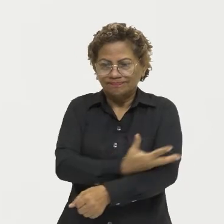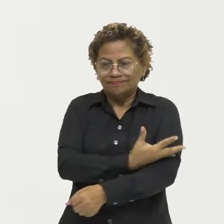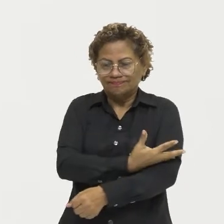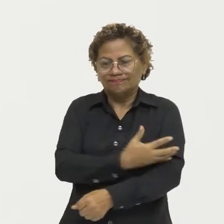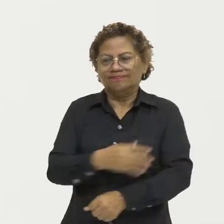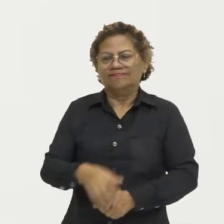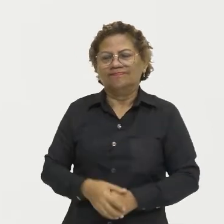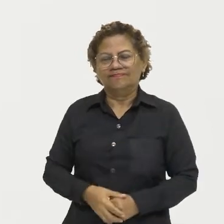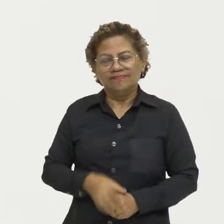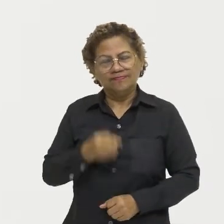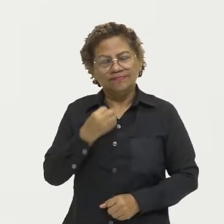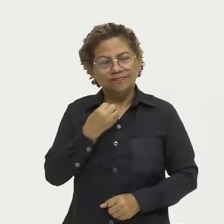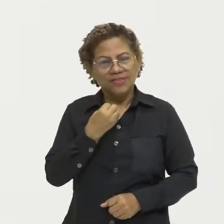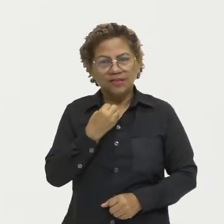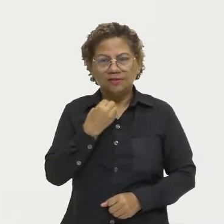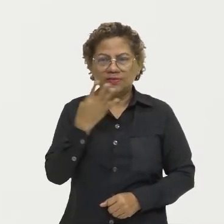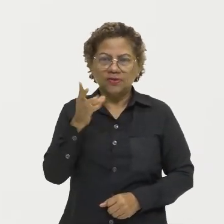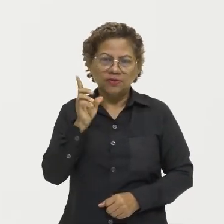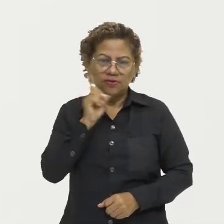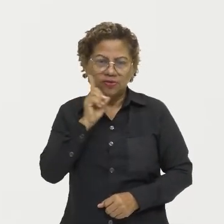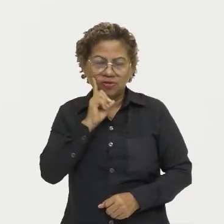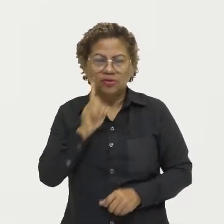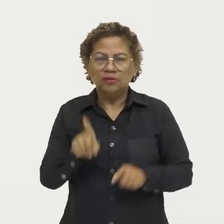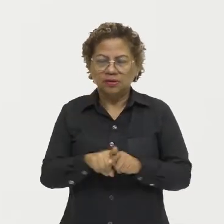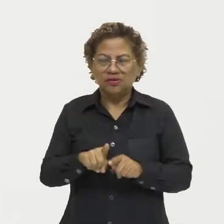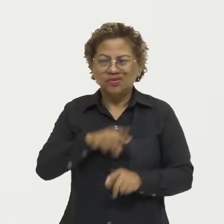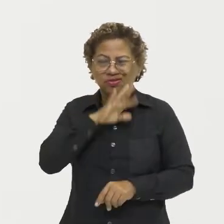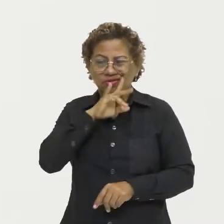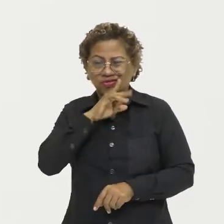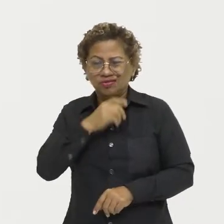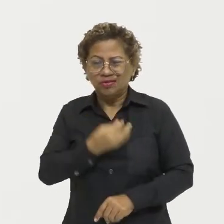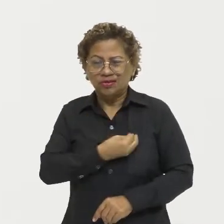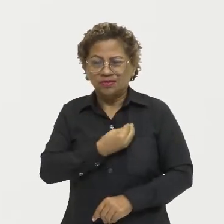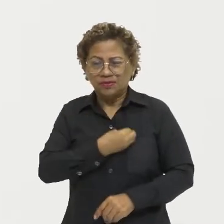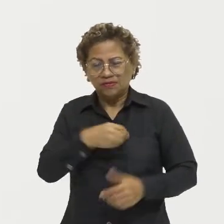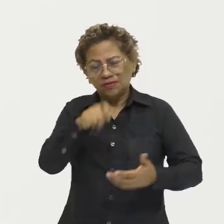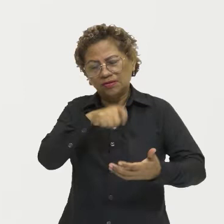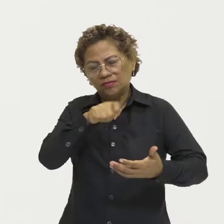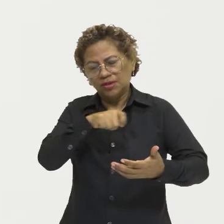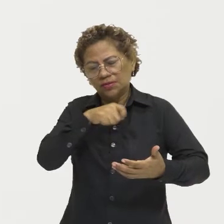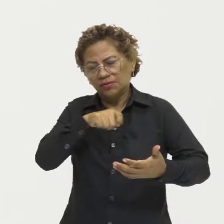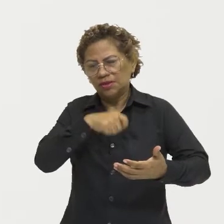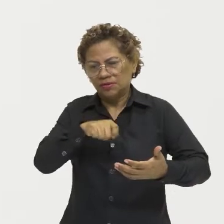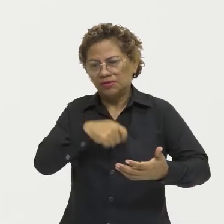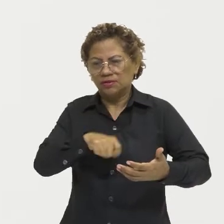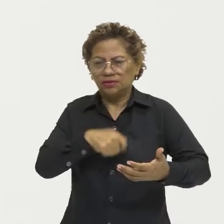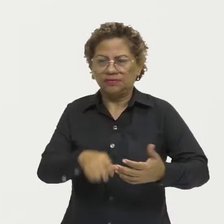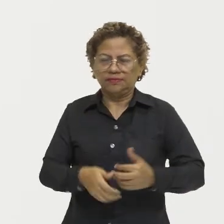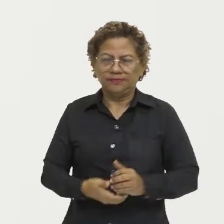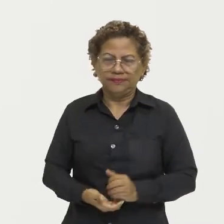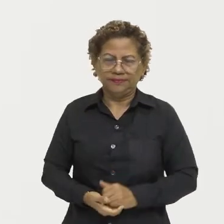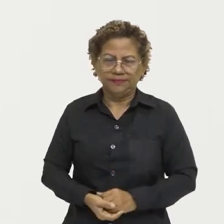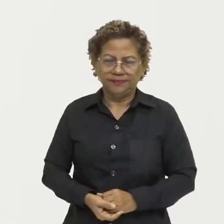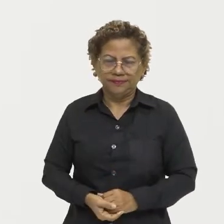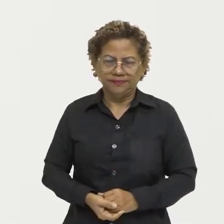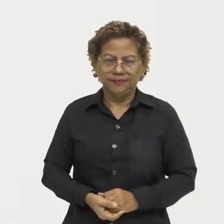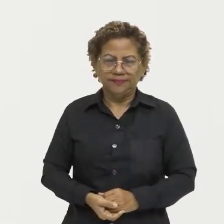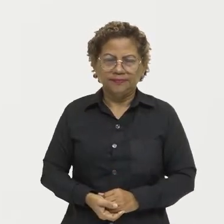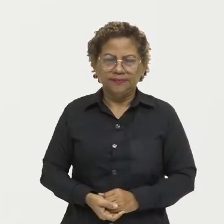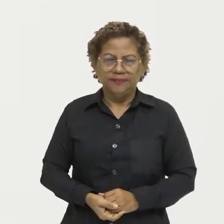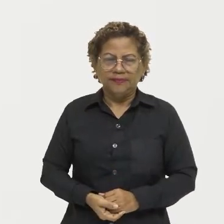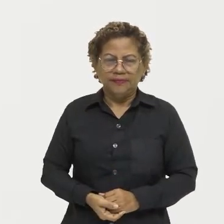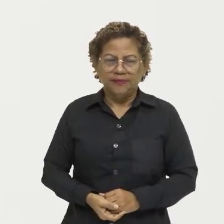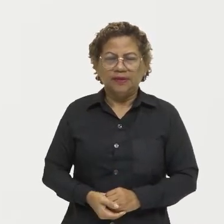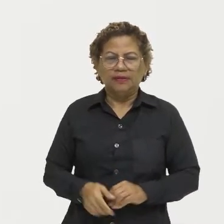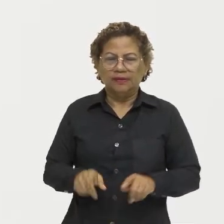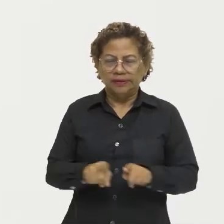as coisas boas que aconteceram, ou as coisas ruins, e vão estar relatados aí no diário, né? Na carta também, né?